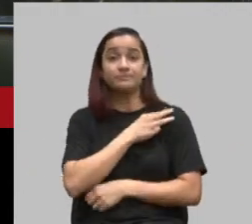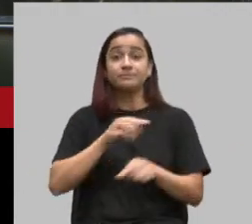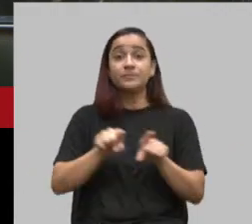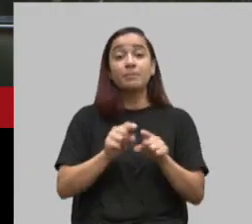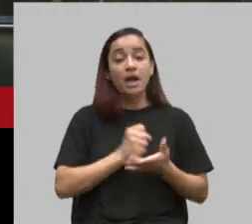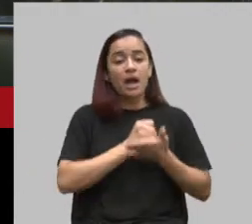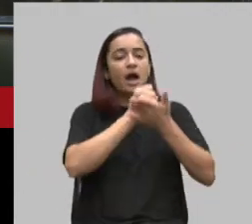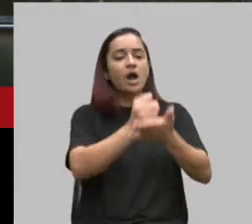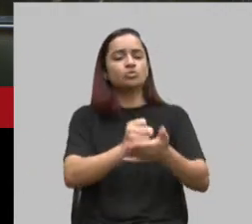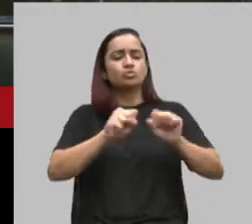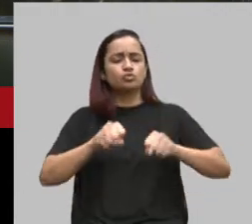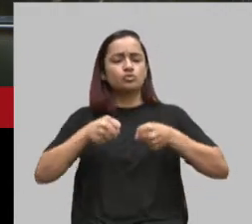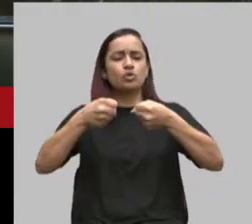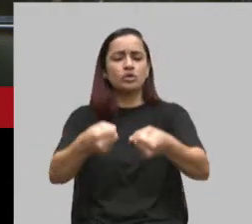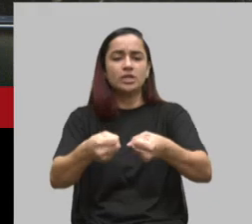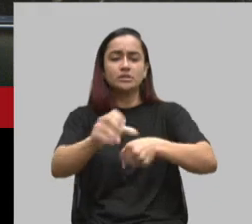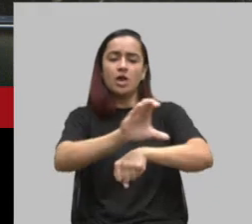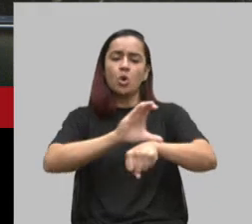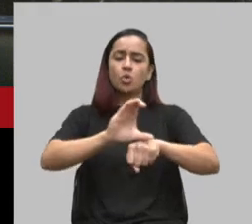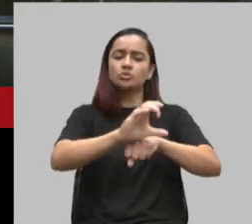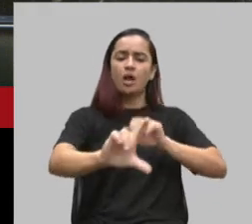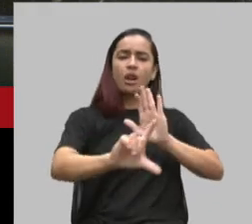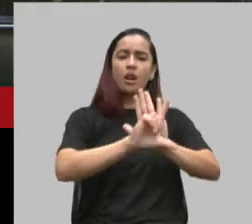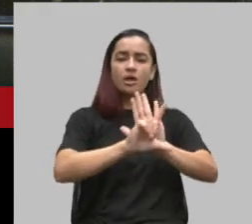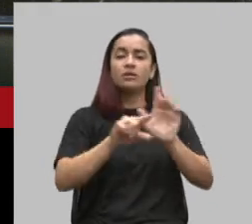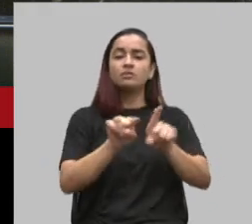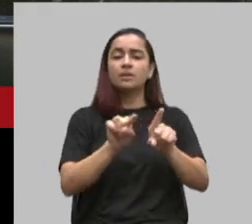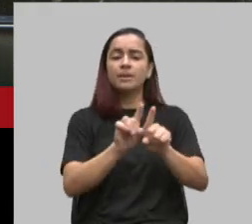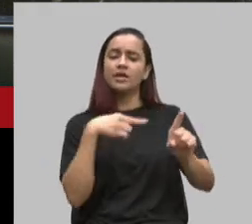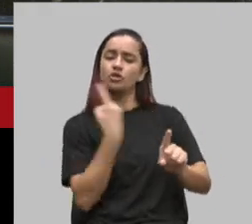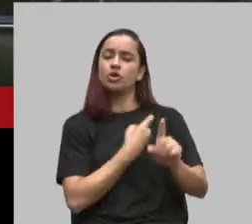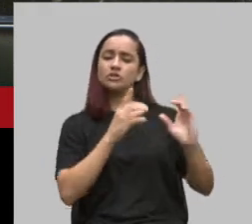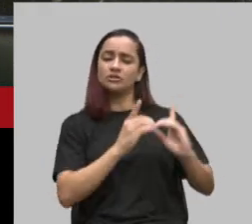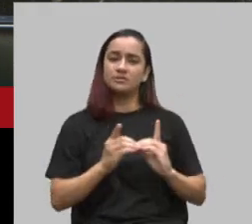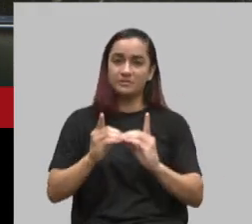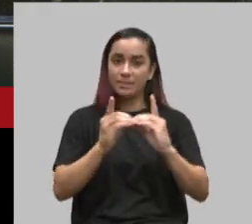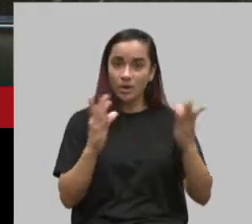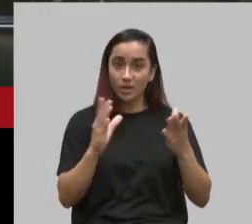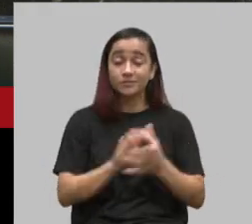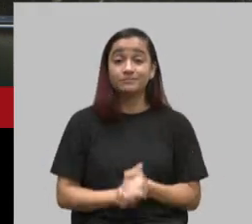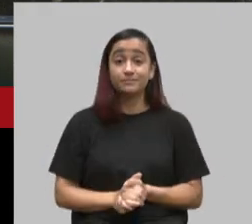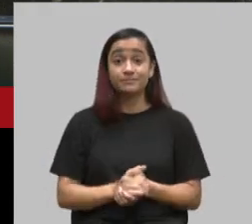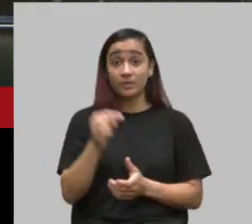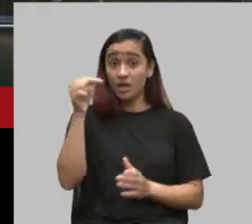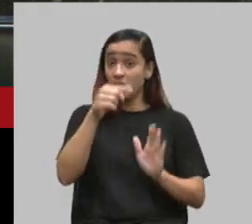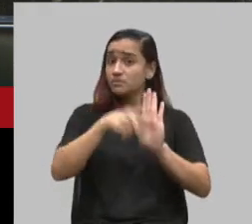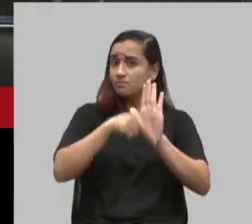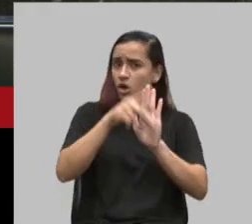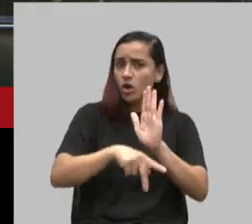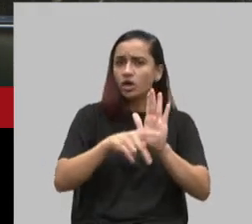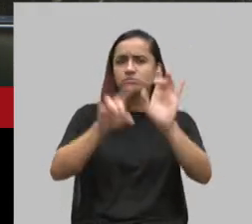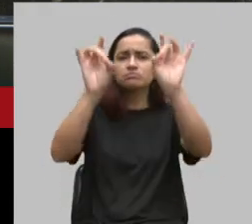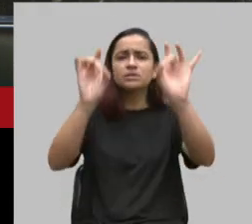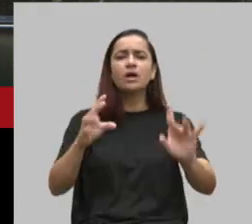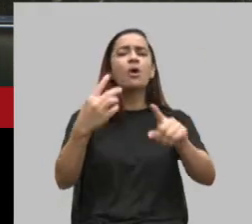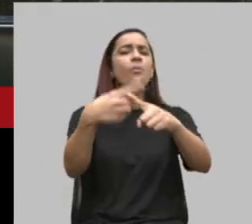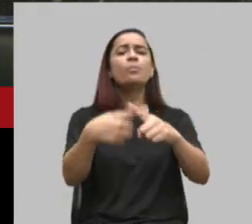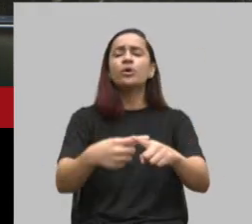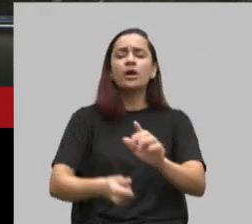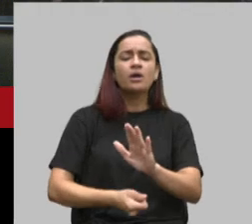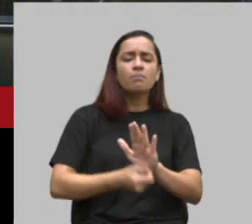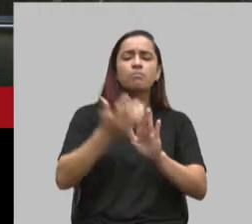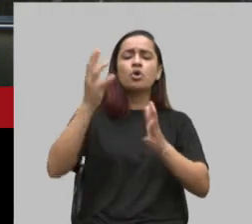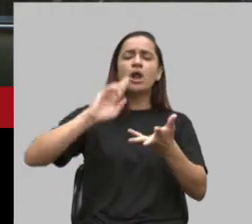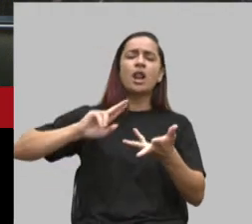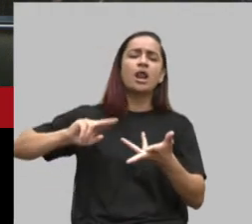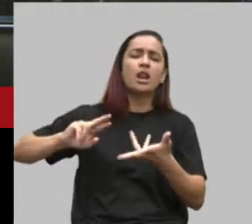nossa Constituição e a nossa democracia esse programa se destaca pela pluralidade social e cultural